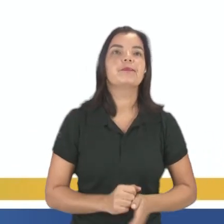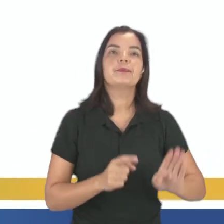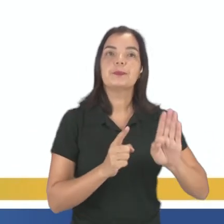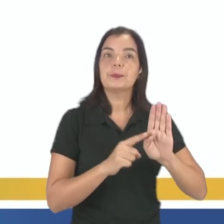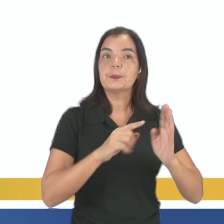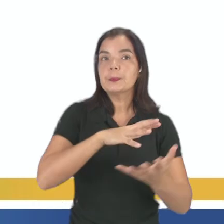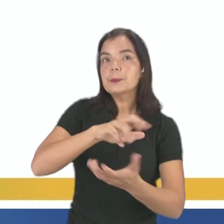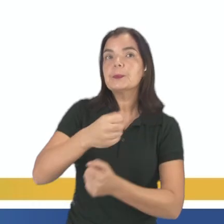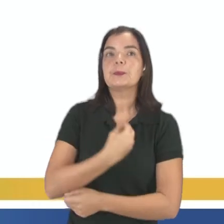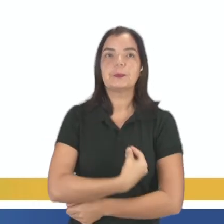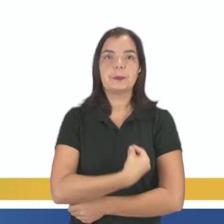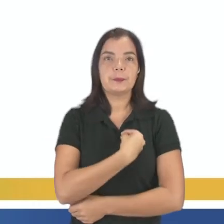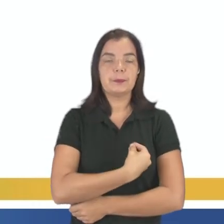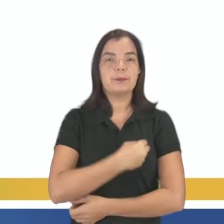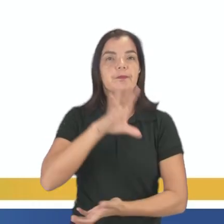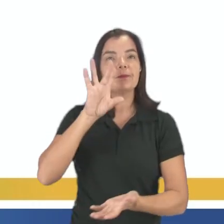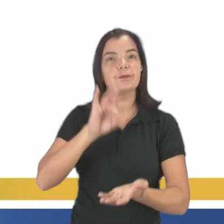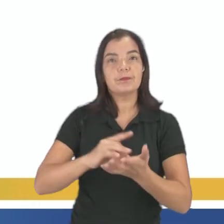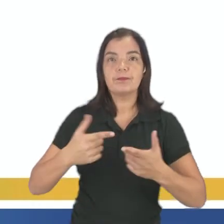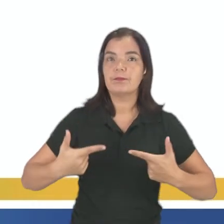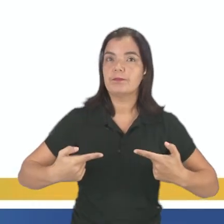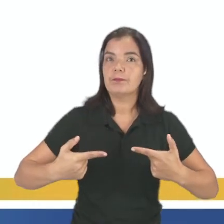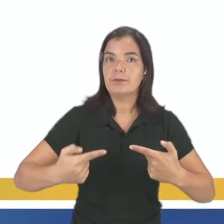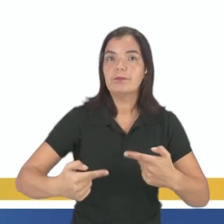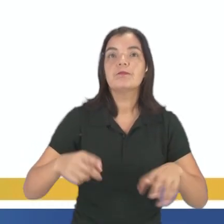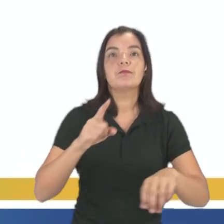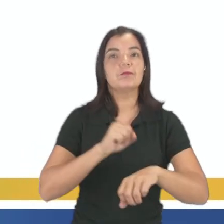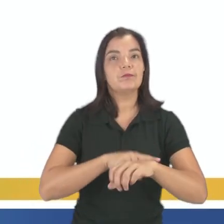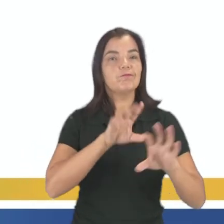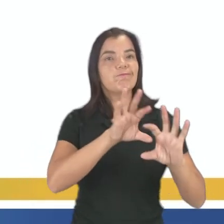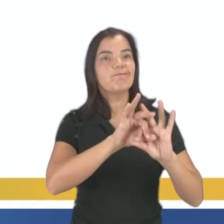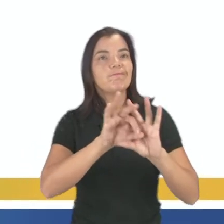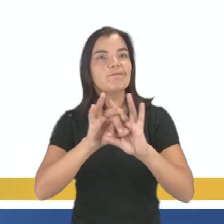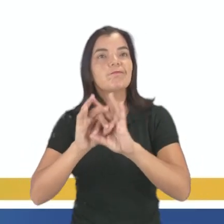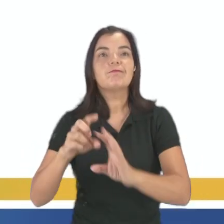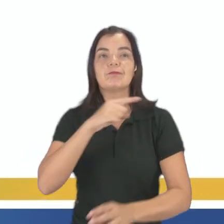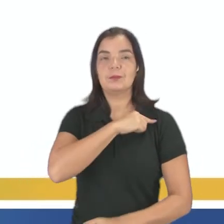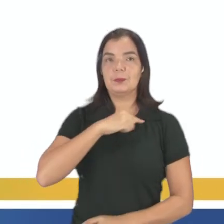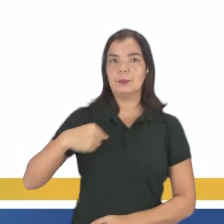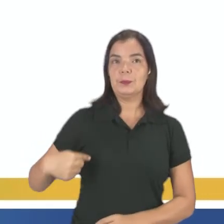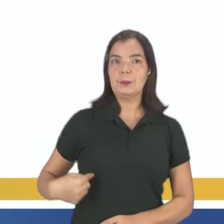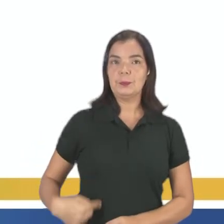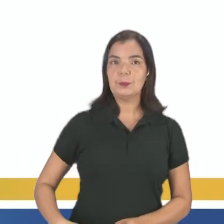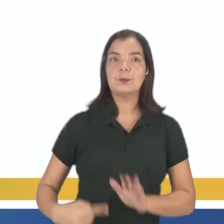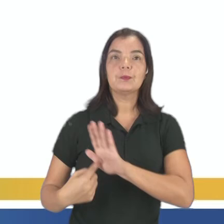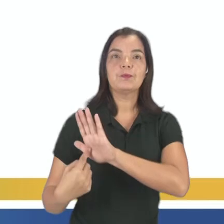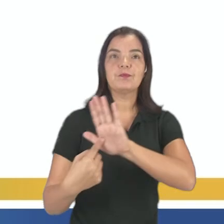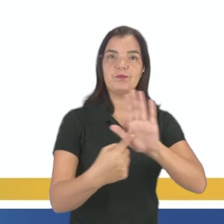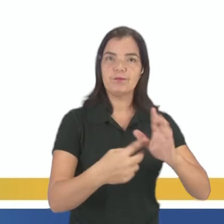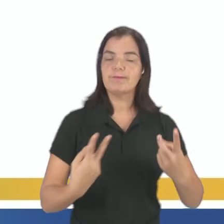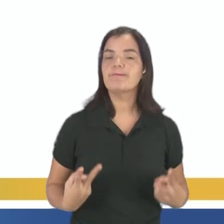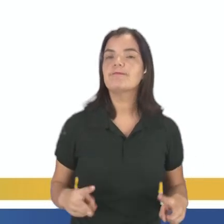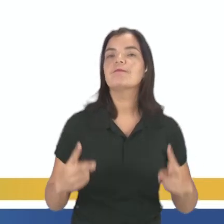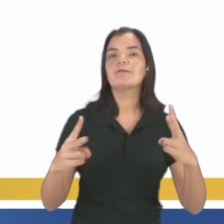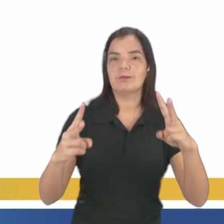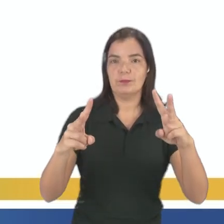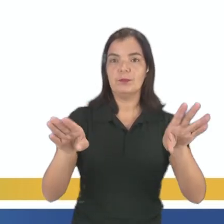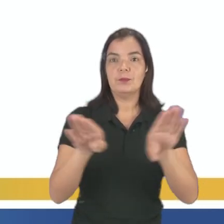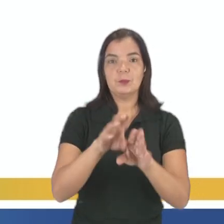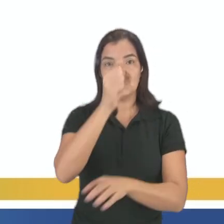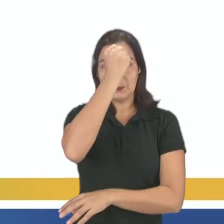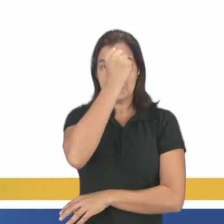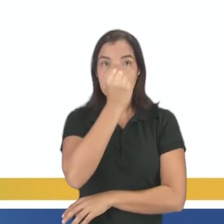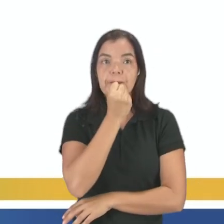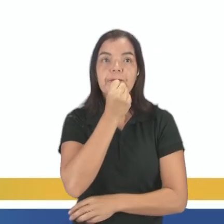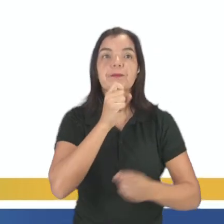B. O mundo vivenciava plenamente a Guerra Fria e, naquele contexto, a adesão da China representou uma grande vitória para o